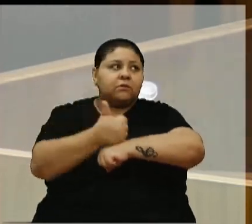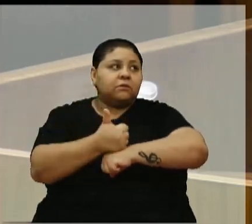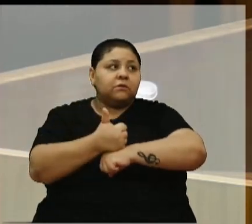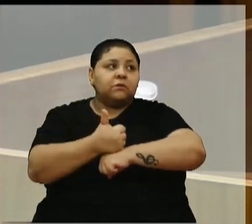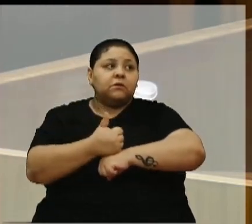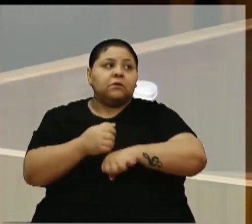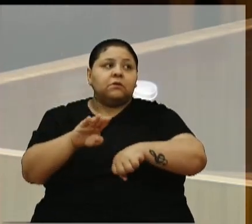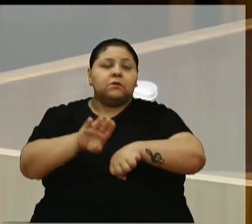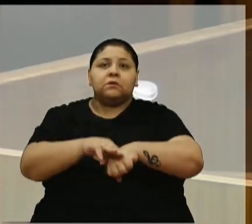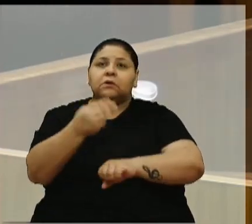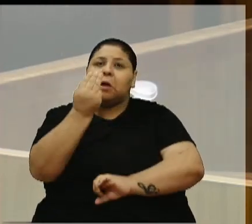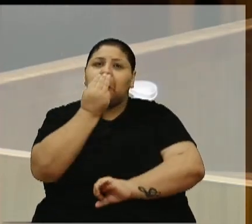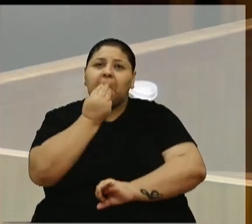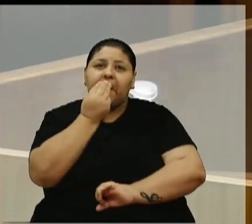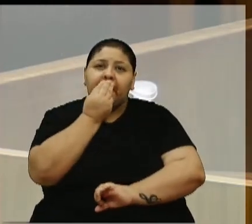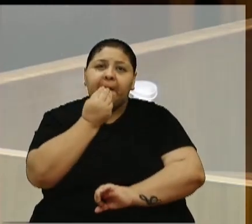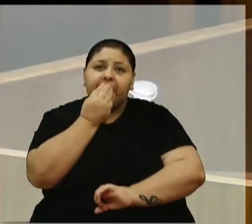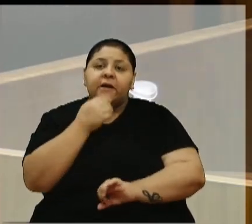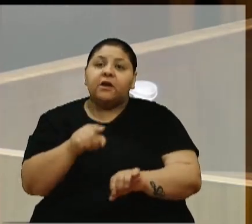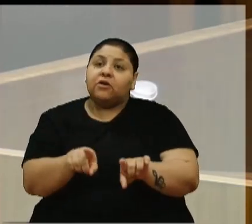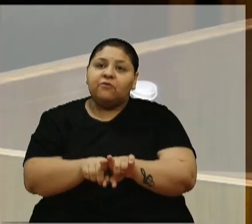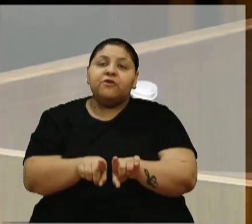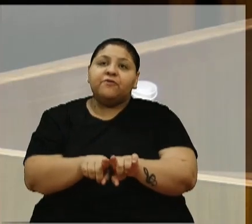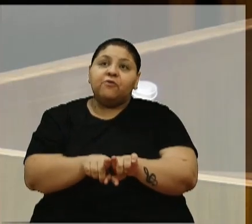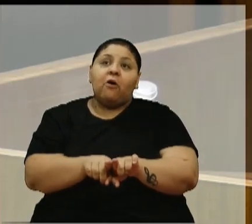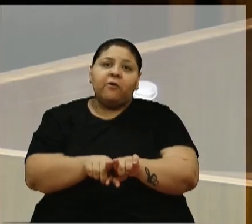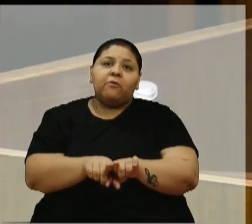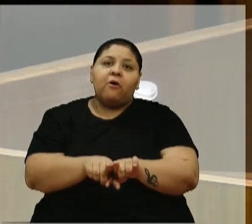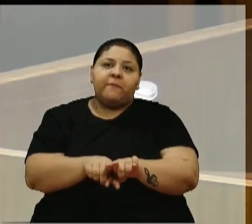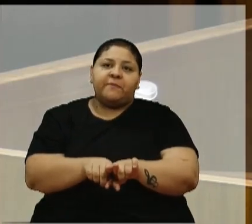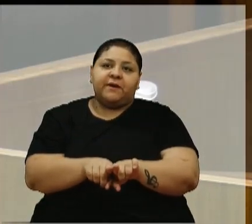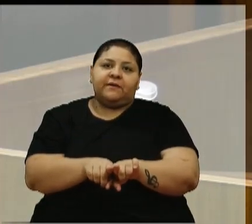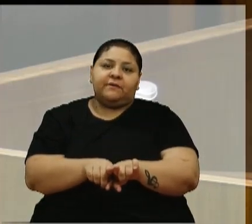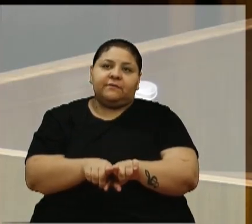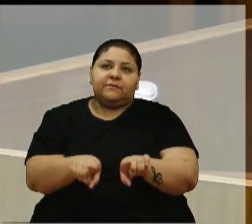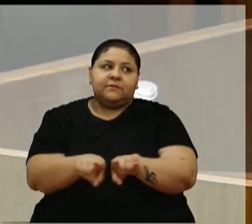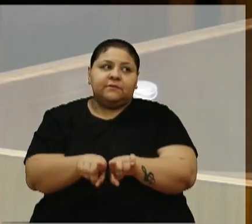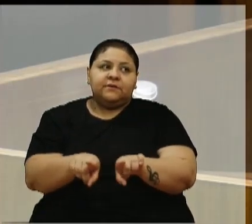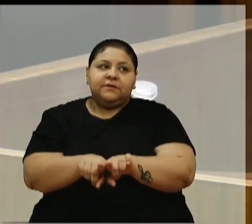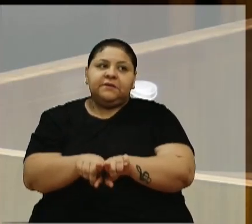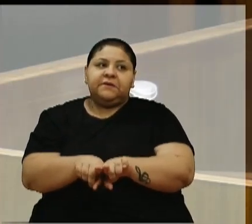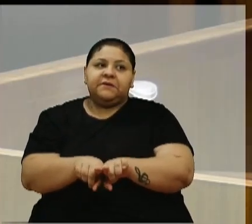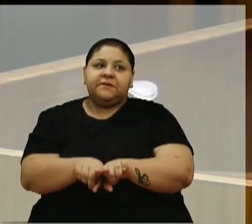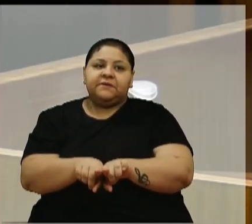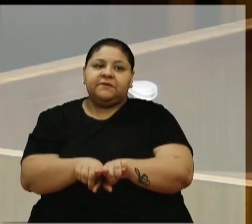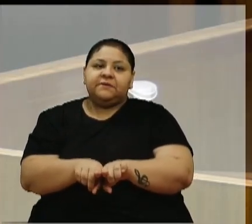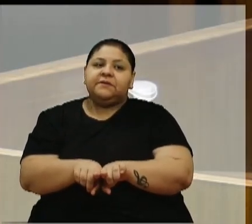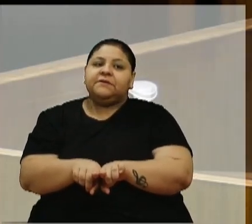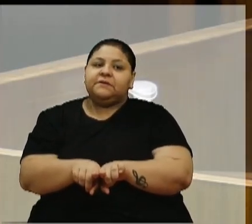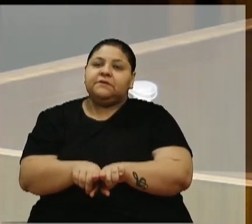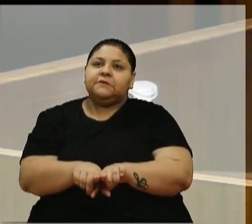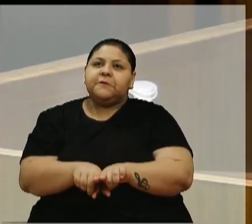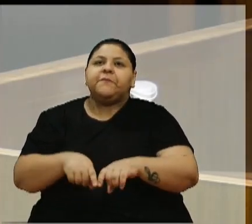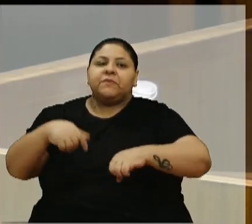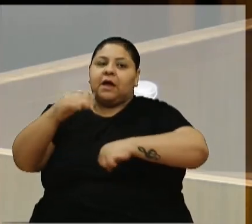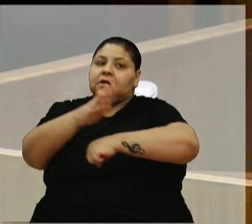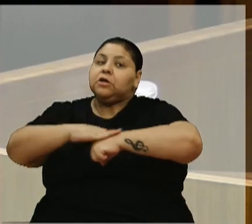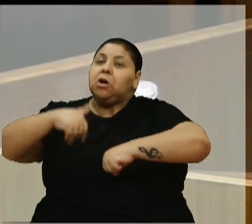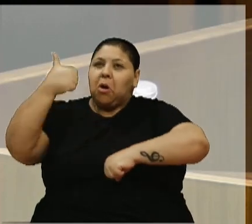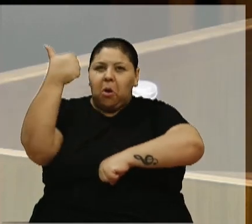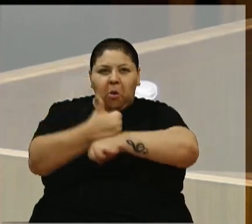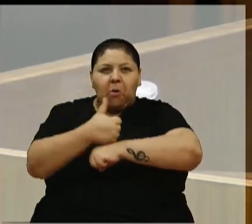aqui, quiseram fazer o golpe aqui, não se conformaram até hoje de não ter dado certo o golpe de 8 de